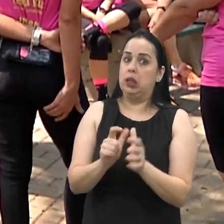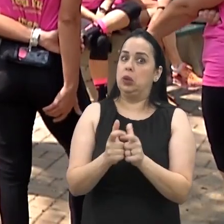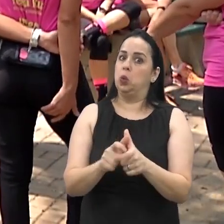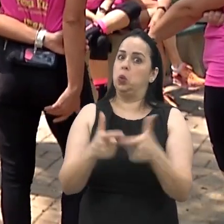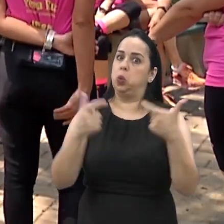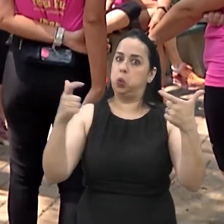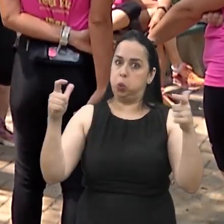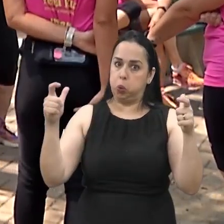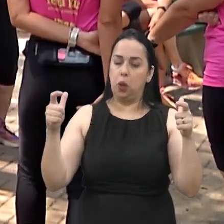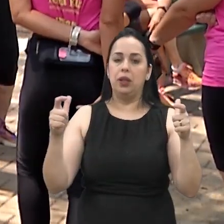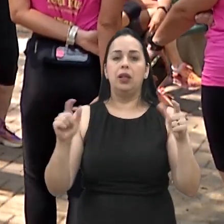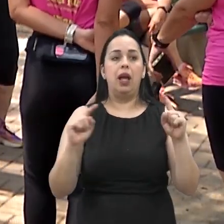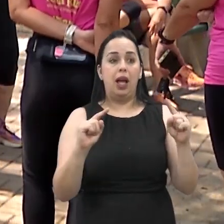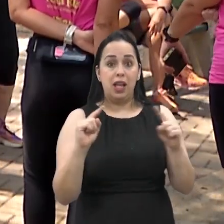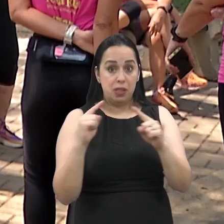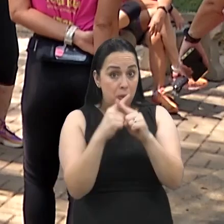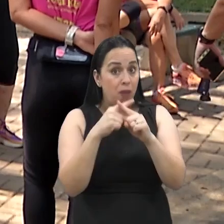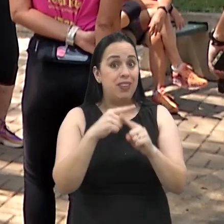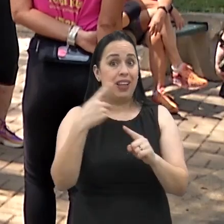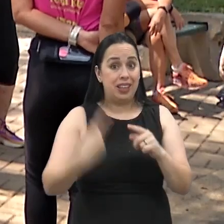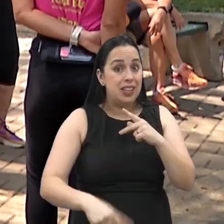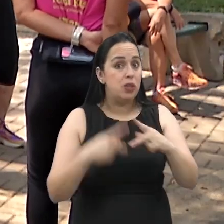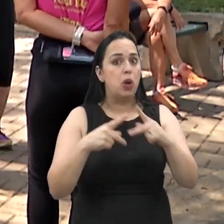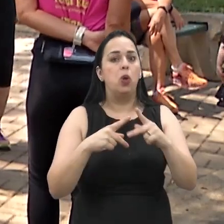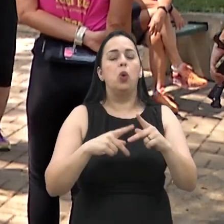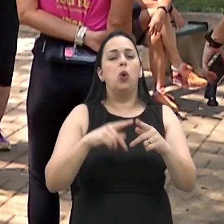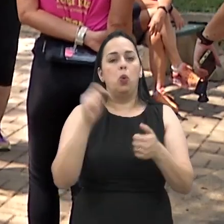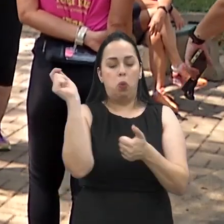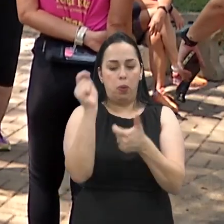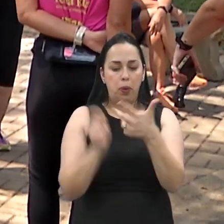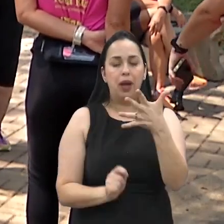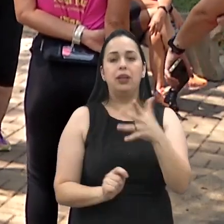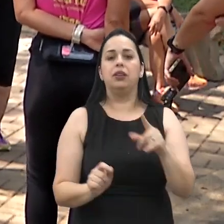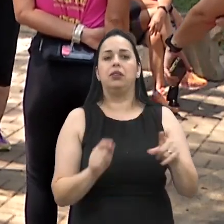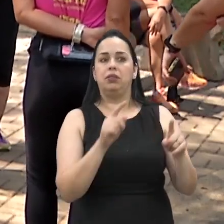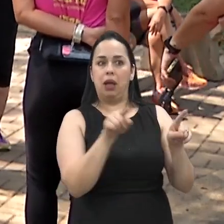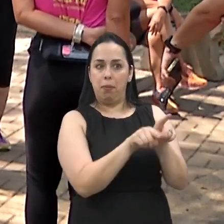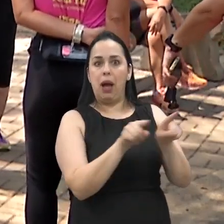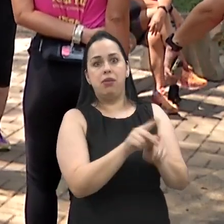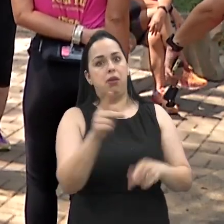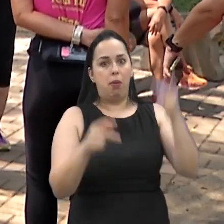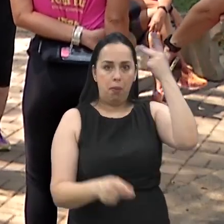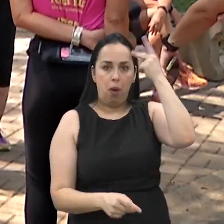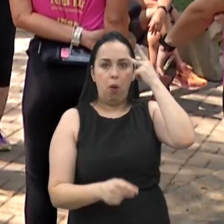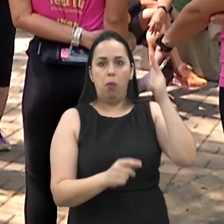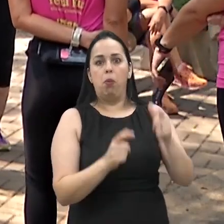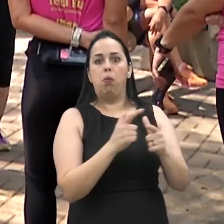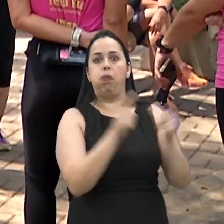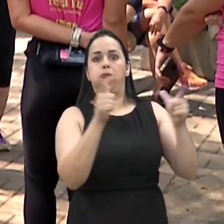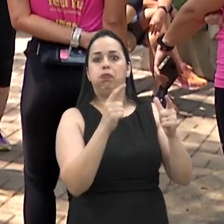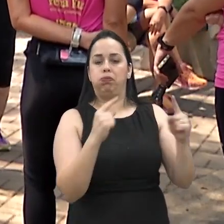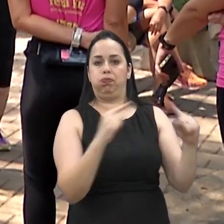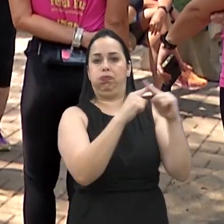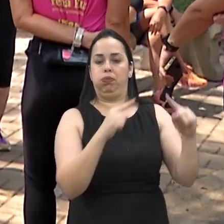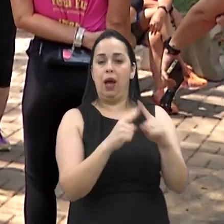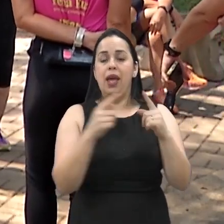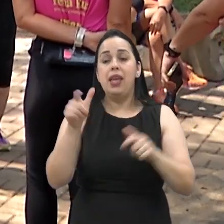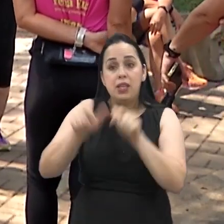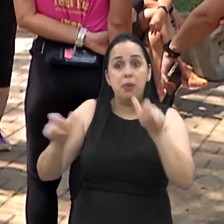aumentou bastante mesmo. As provas em São José aumentaram muito, né? São Paulo cresceu mais ainda e as pessoas querem